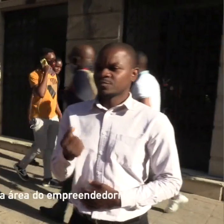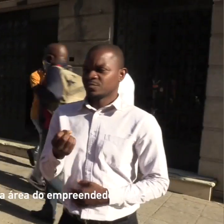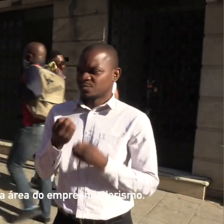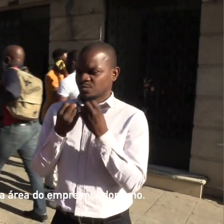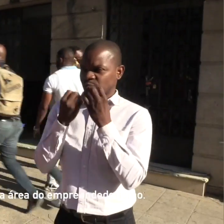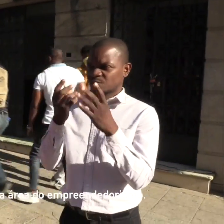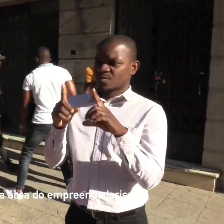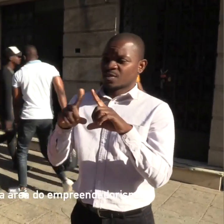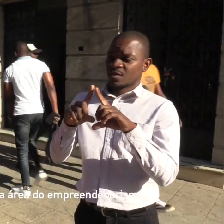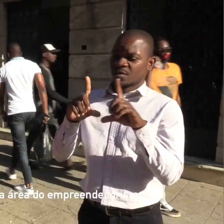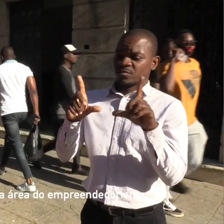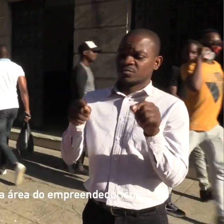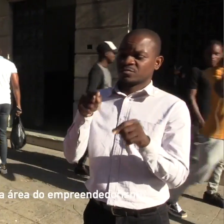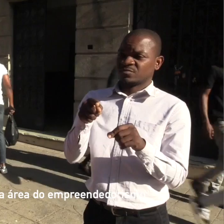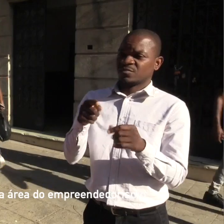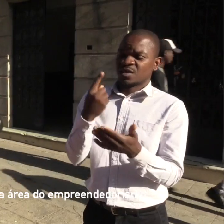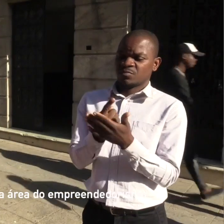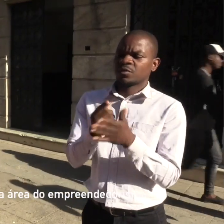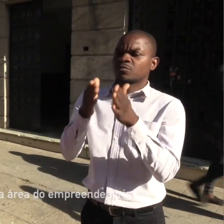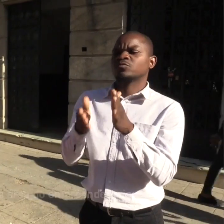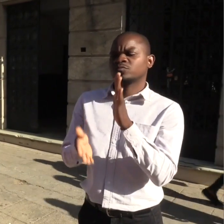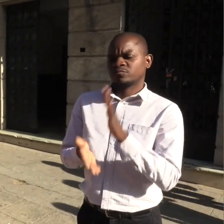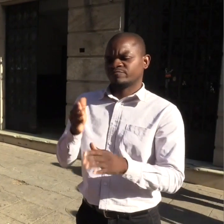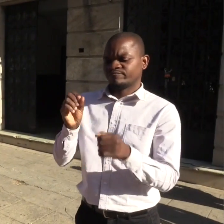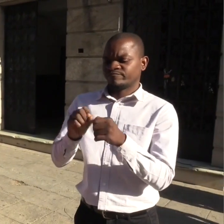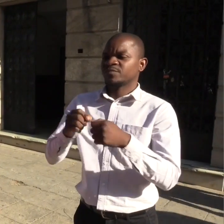Poder se focar mais na área de empreendedorismo.